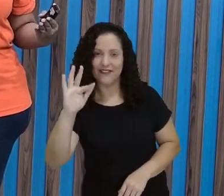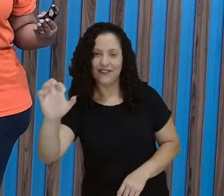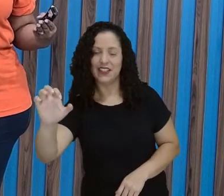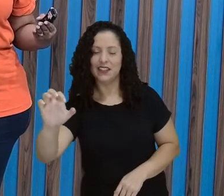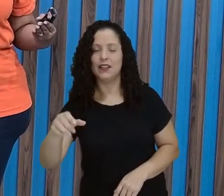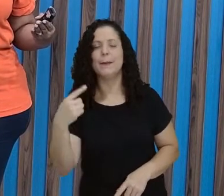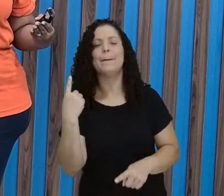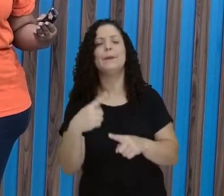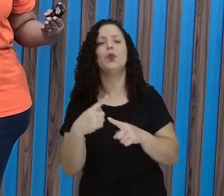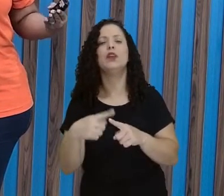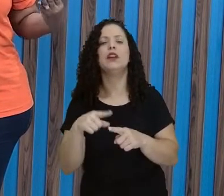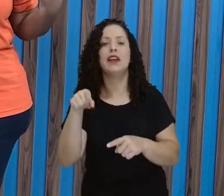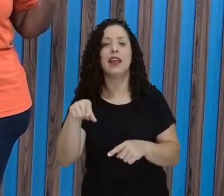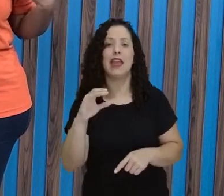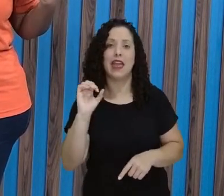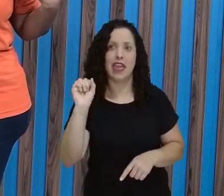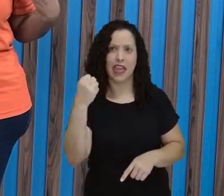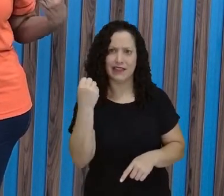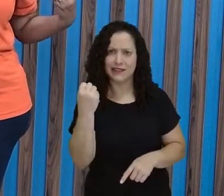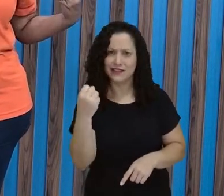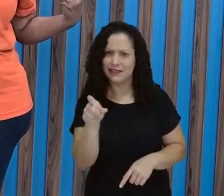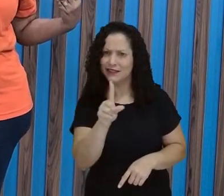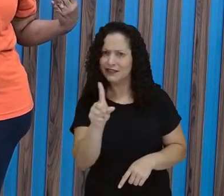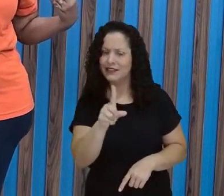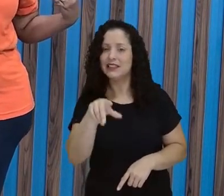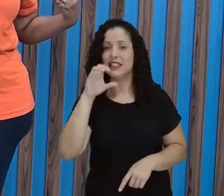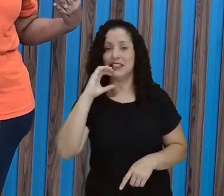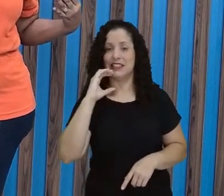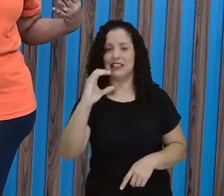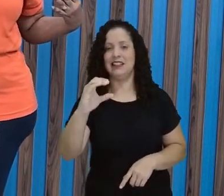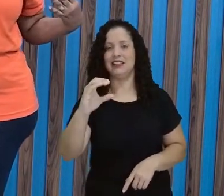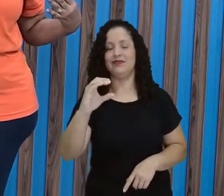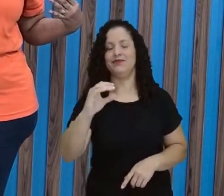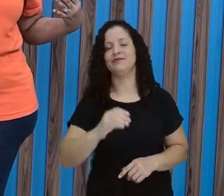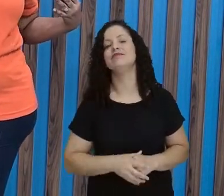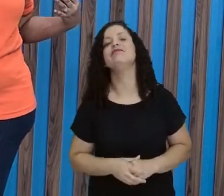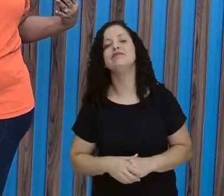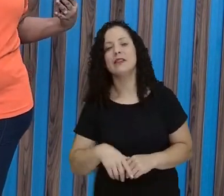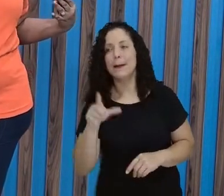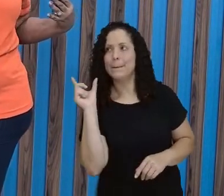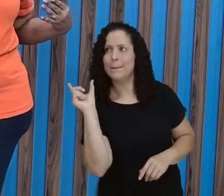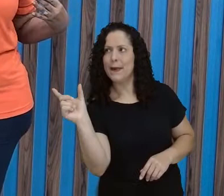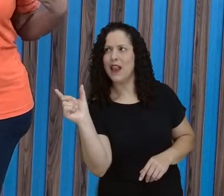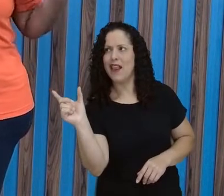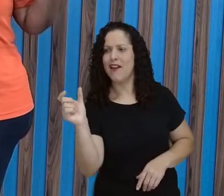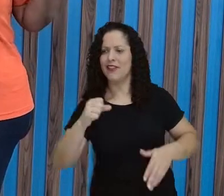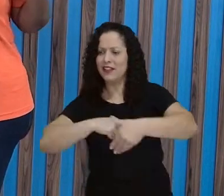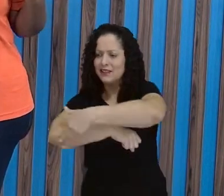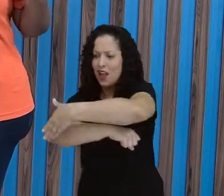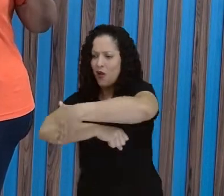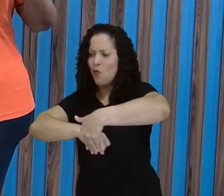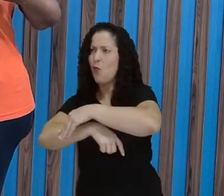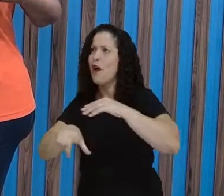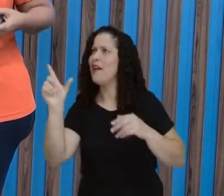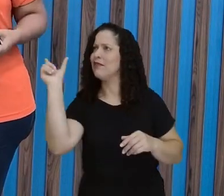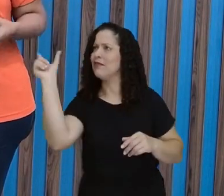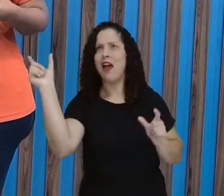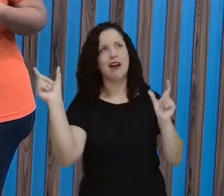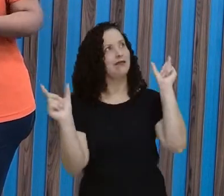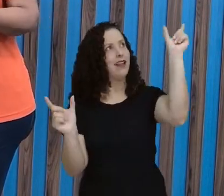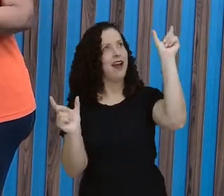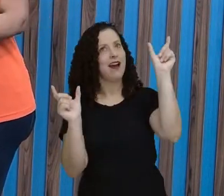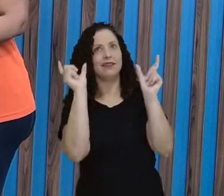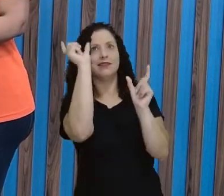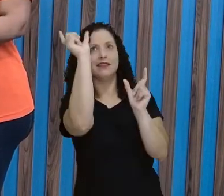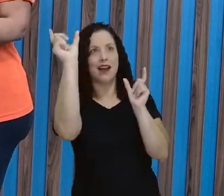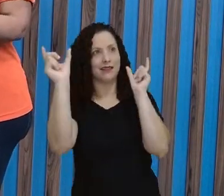sabe que Recife é com S? Porque é a cidade da gente, a gente vê essa palavra escrita na rua, a gente escreve essas palavras